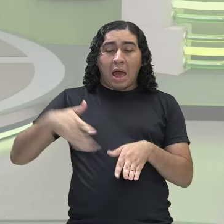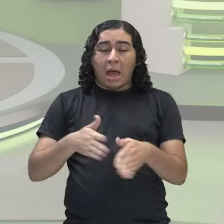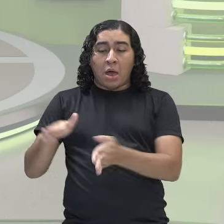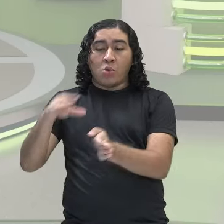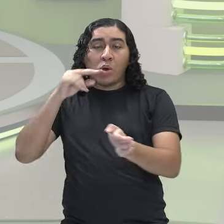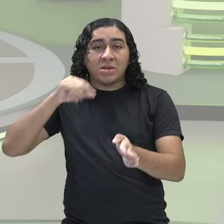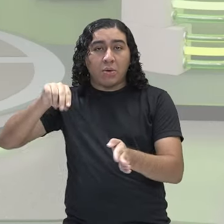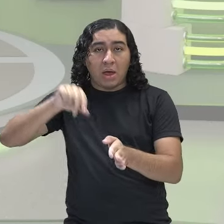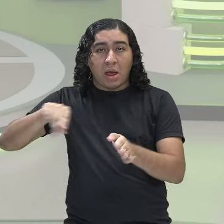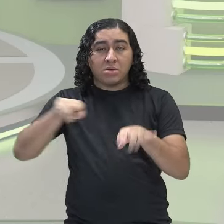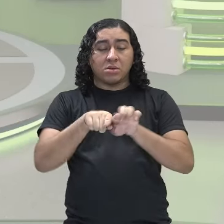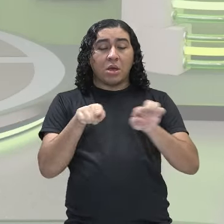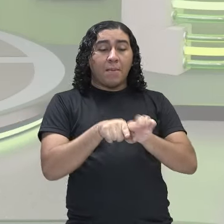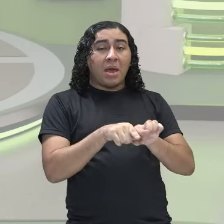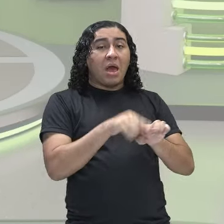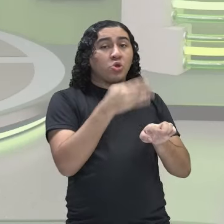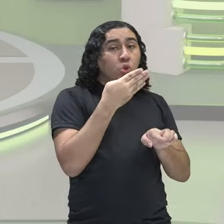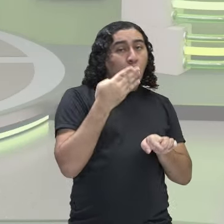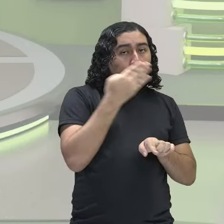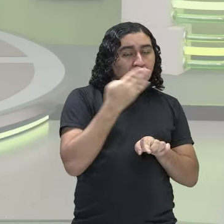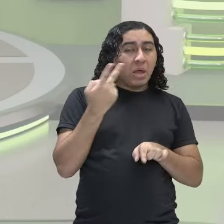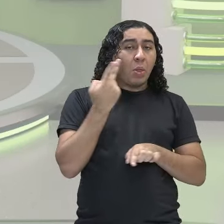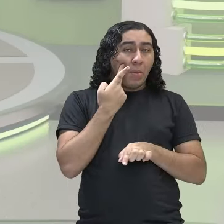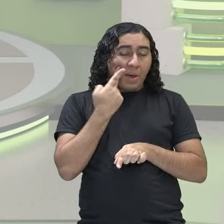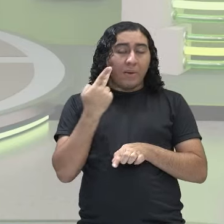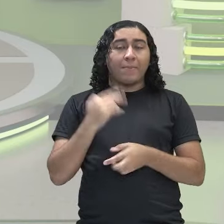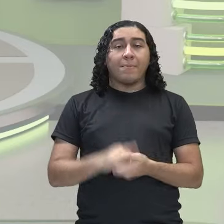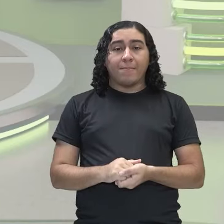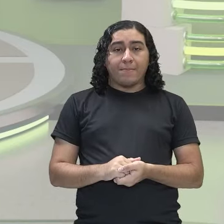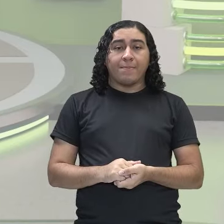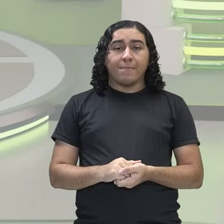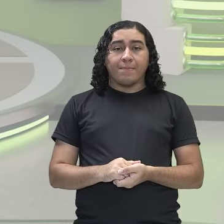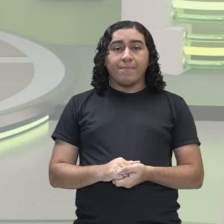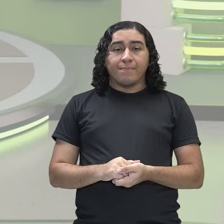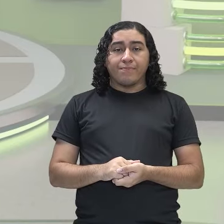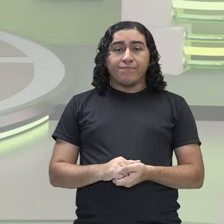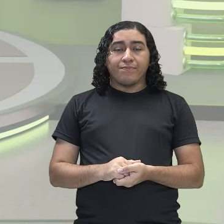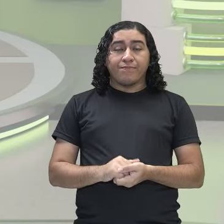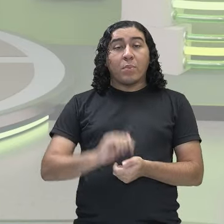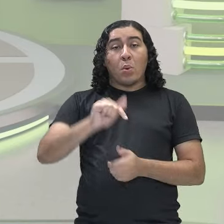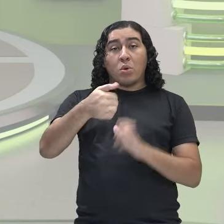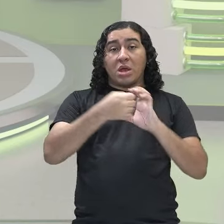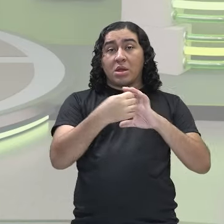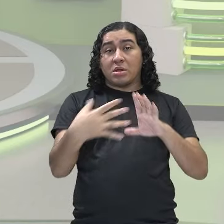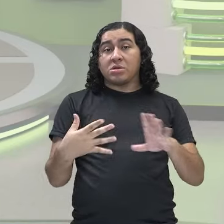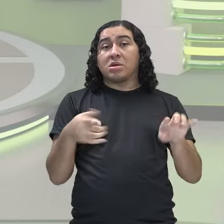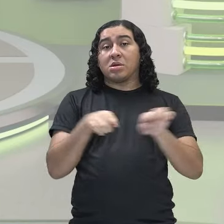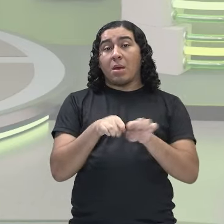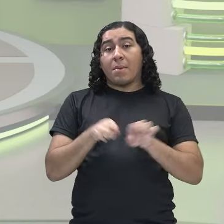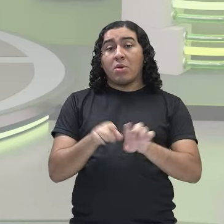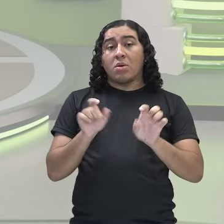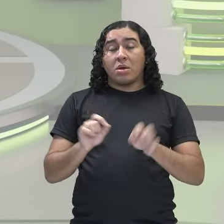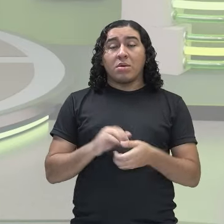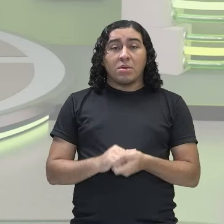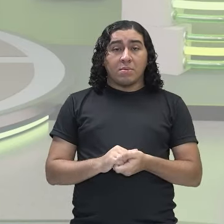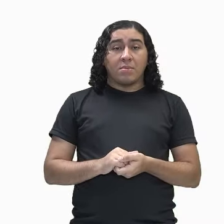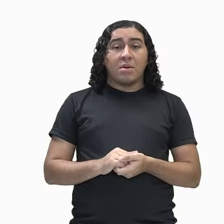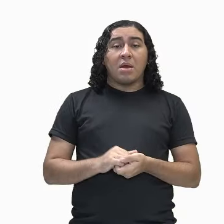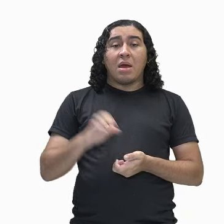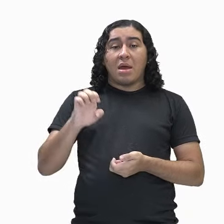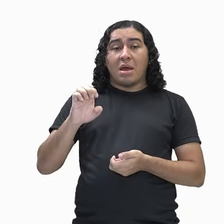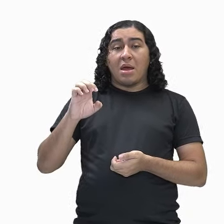quanto na água doce, né, que são os rios, os lagos. Uma outra característica também é que eles são